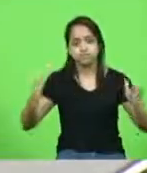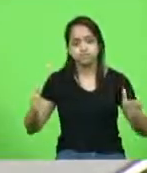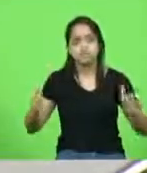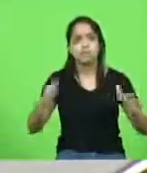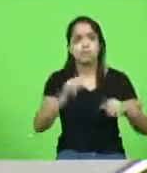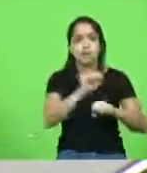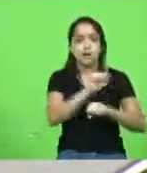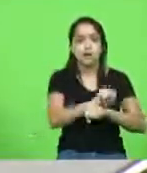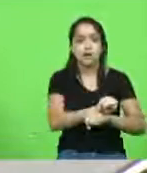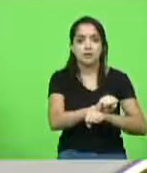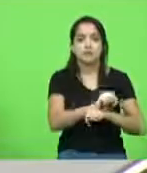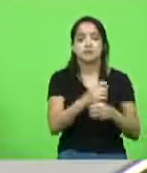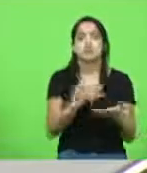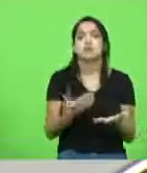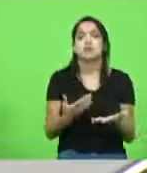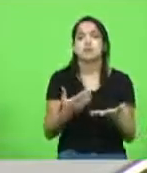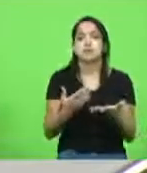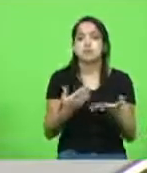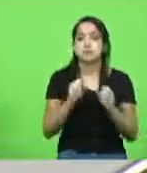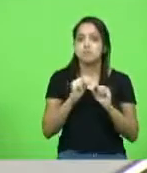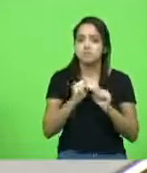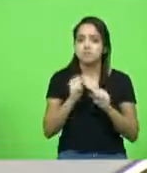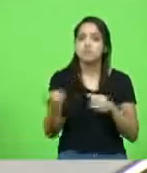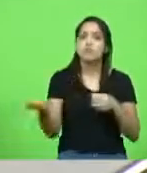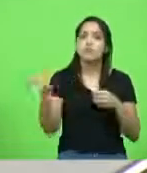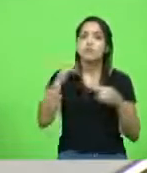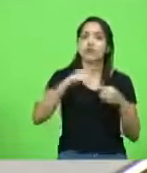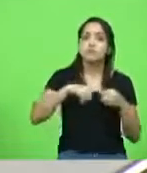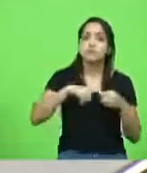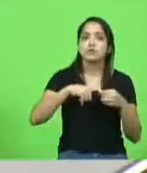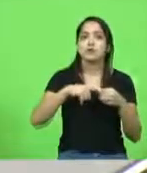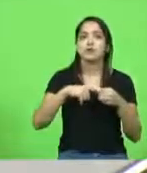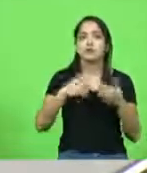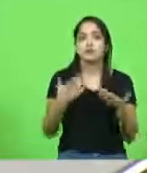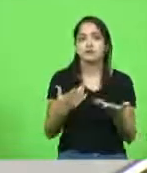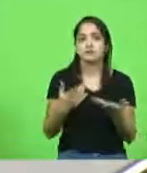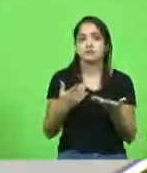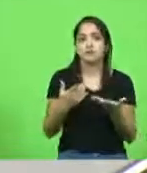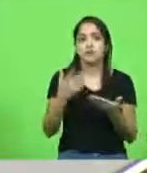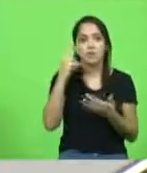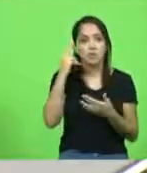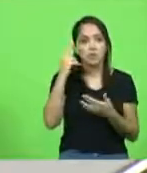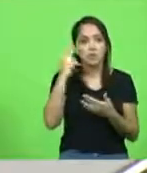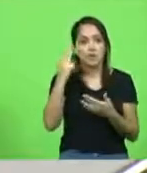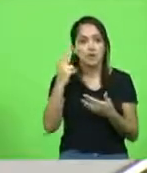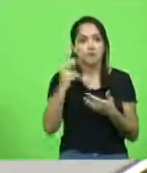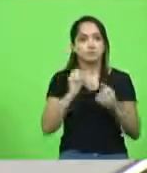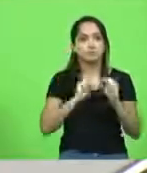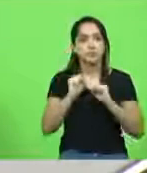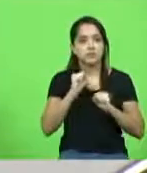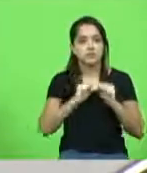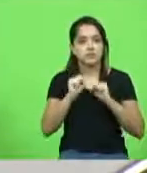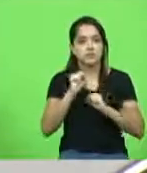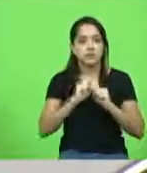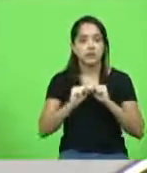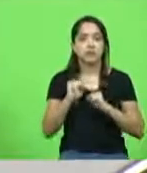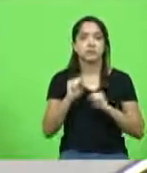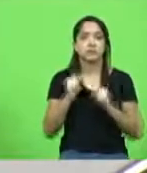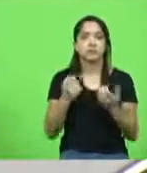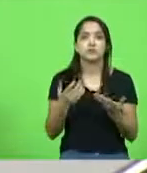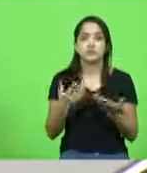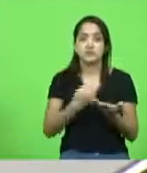no ano de 2020 para que a gente possa voltar ao normal mais rápido possível que essa ansiedade que todos nós